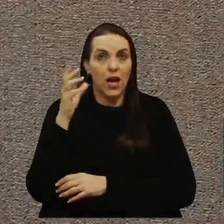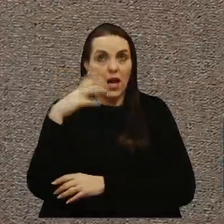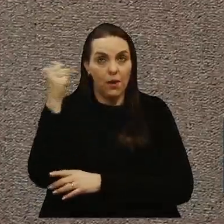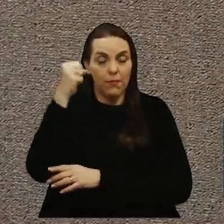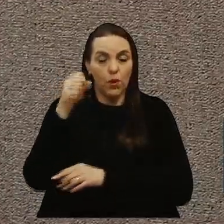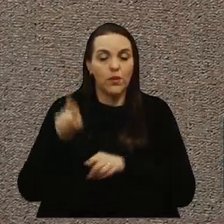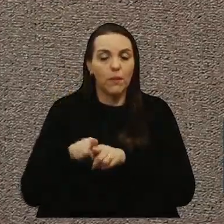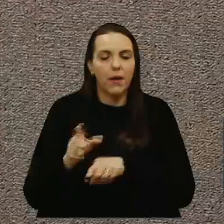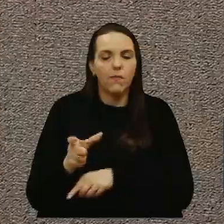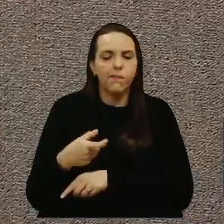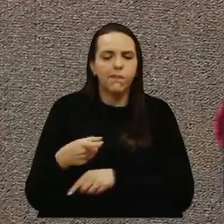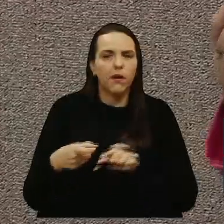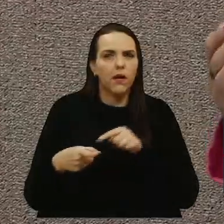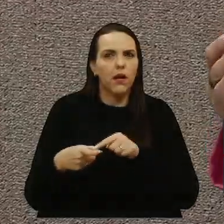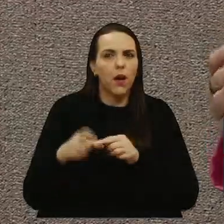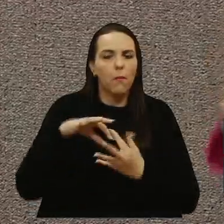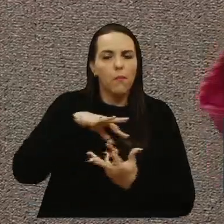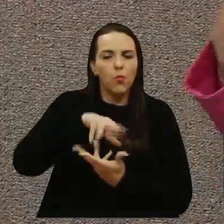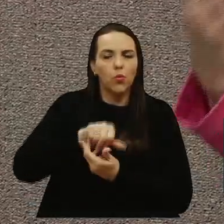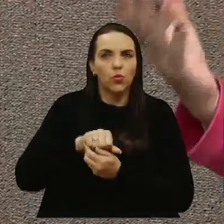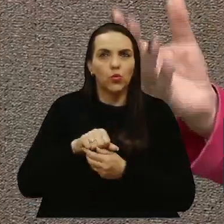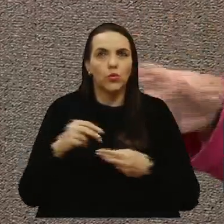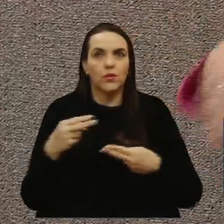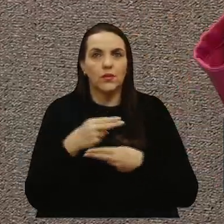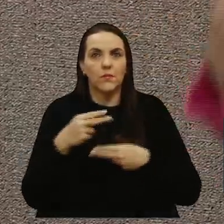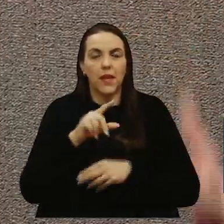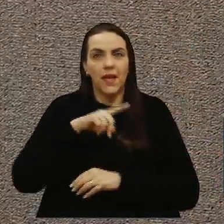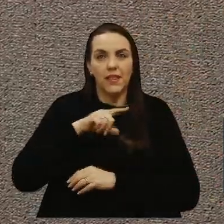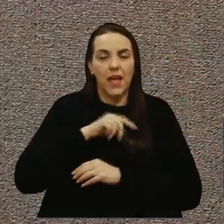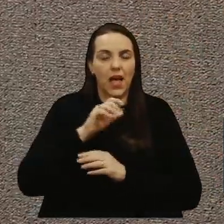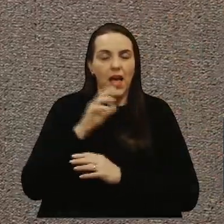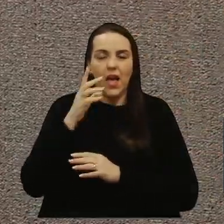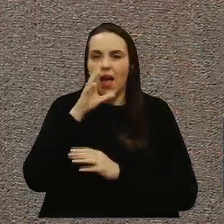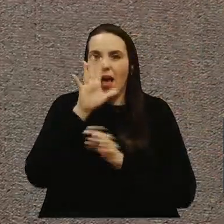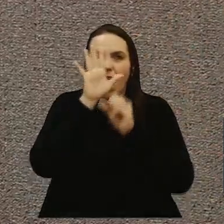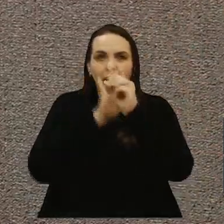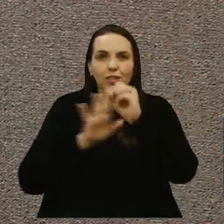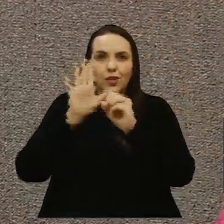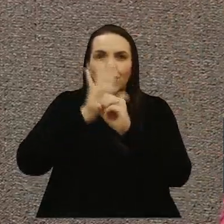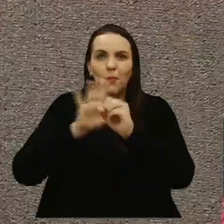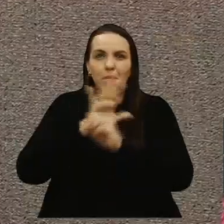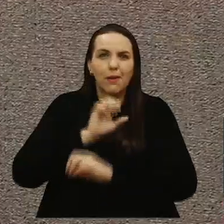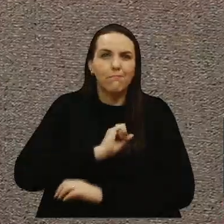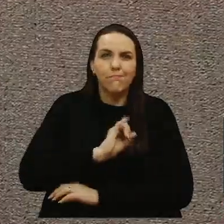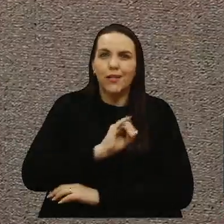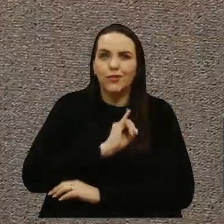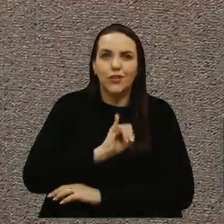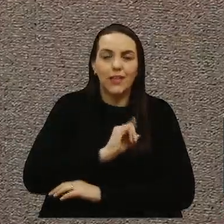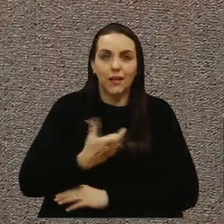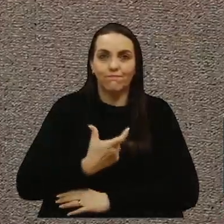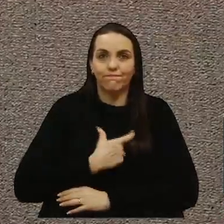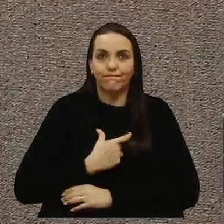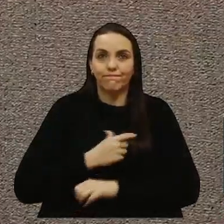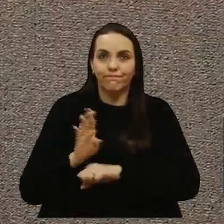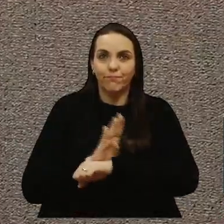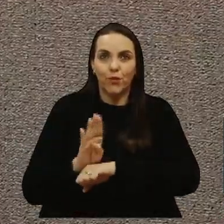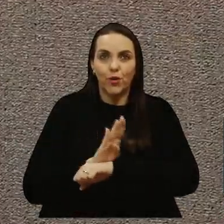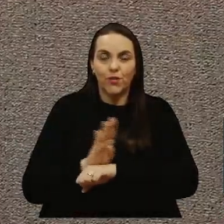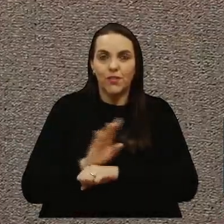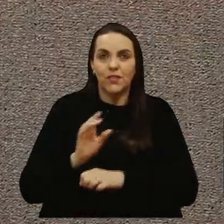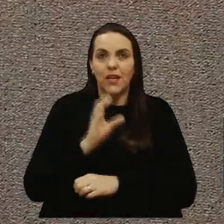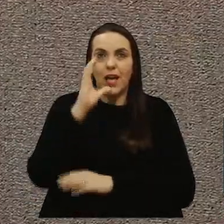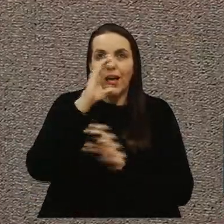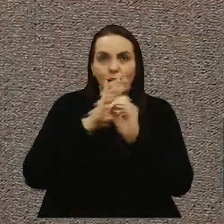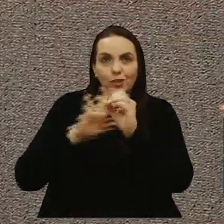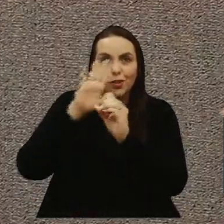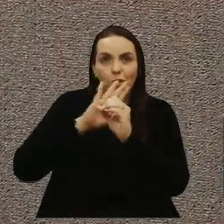Empreendedorismo do Sebrae, é apaixonado pela astronomia, então tem medalha de prata e bronze na Olimpíada Nacional de Astronomia Digital, foi classificado